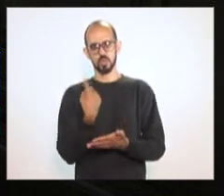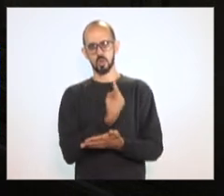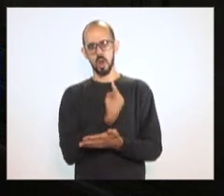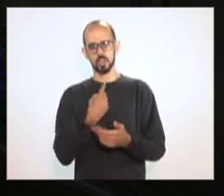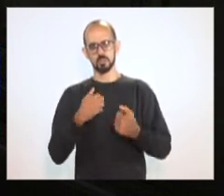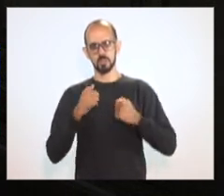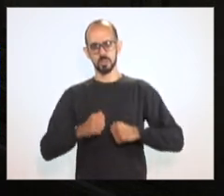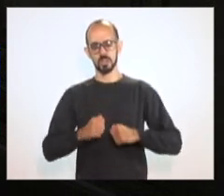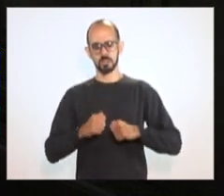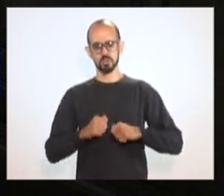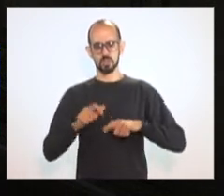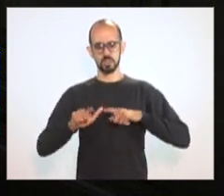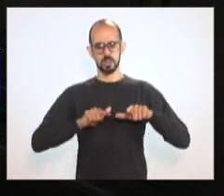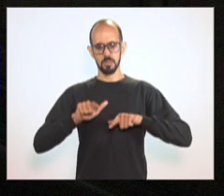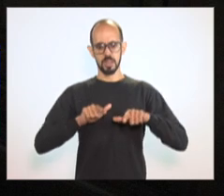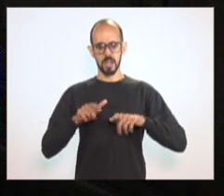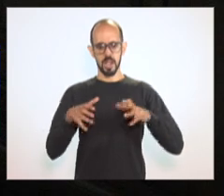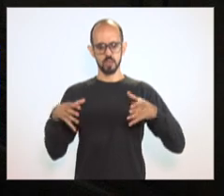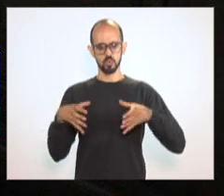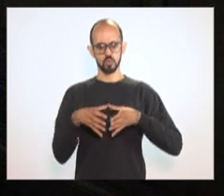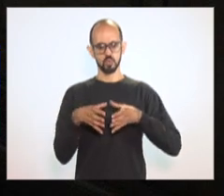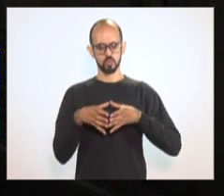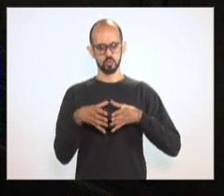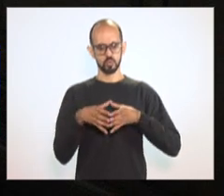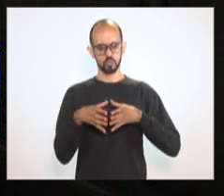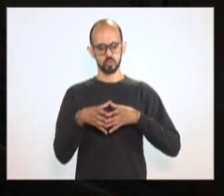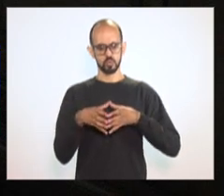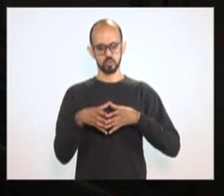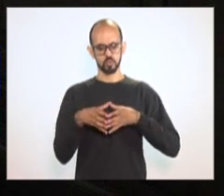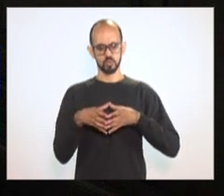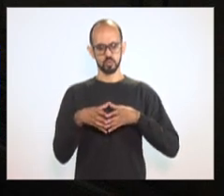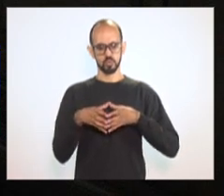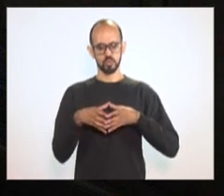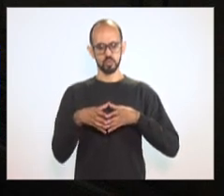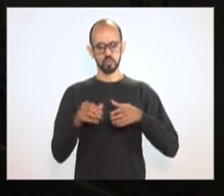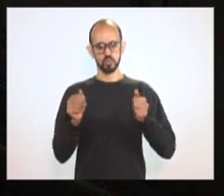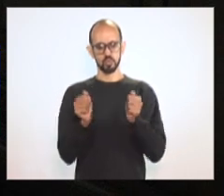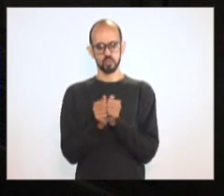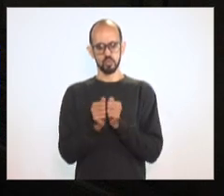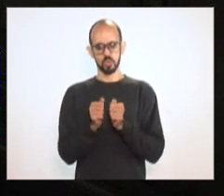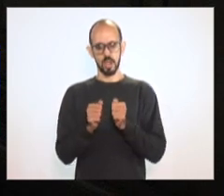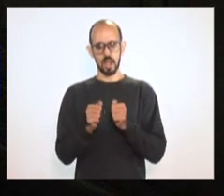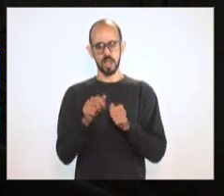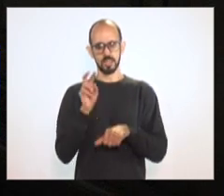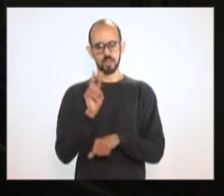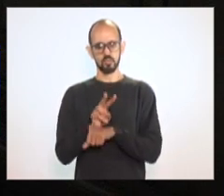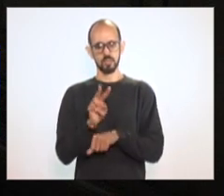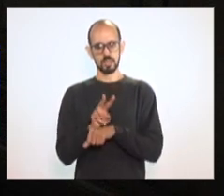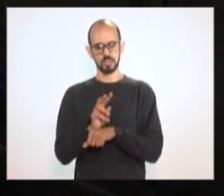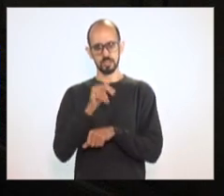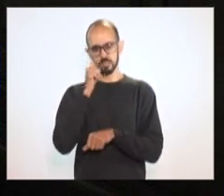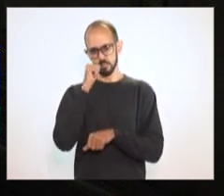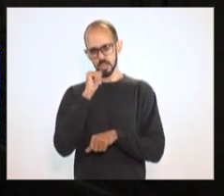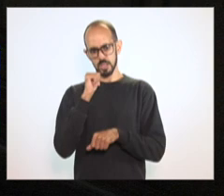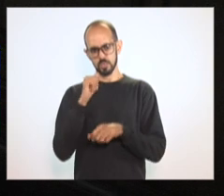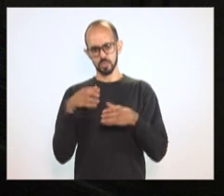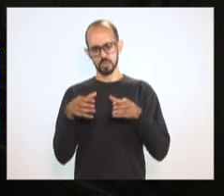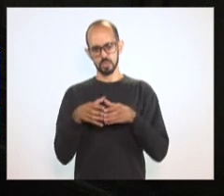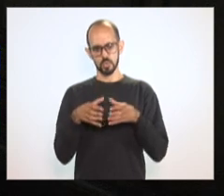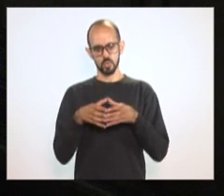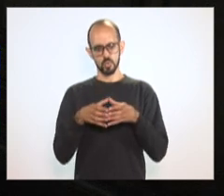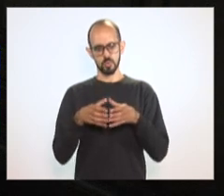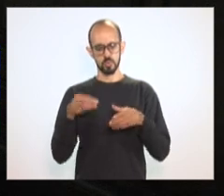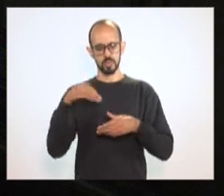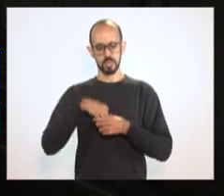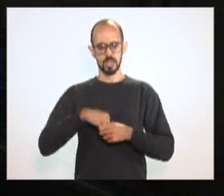trabalhar em conjunto a comissão de defesa dos direitos da mulher com esse grupo instituído aqui dentro da